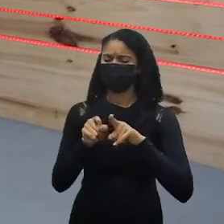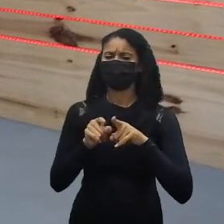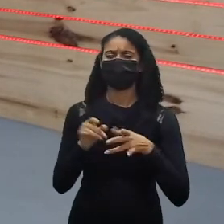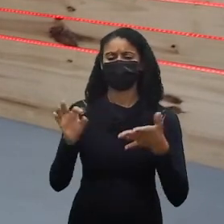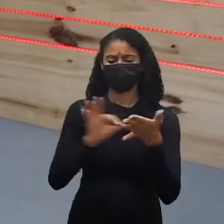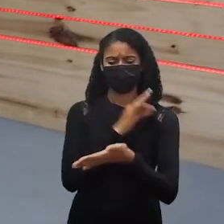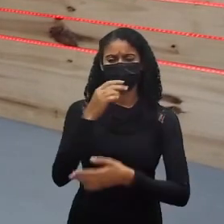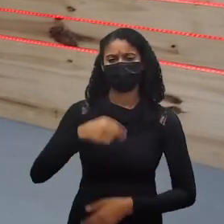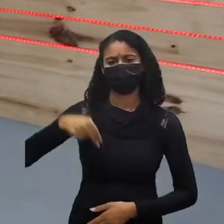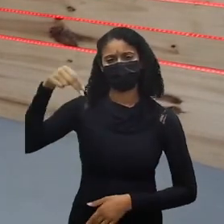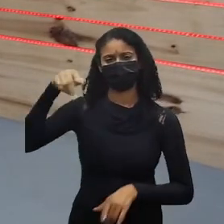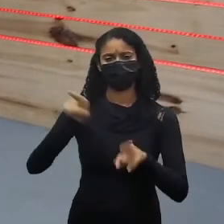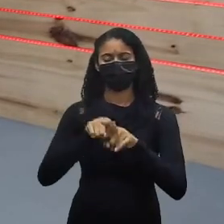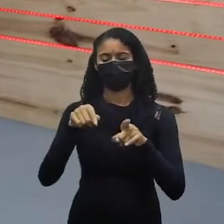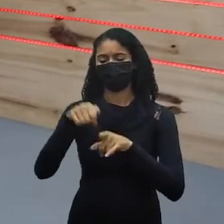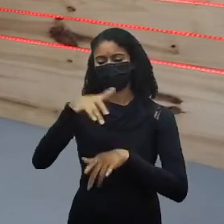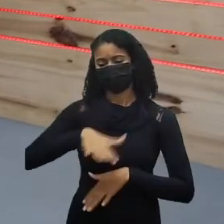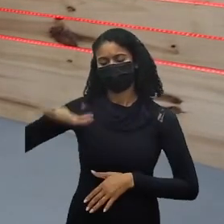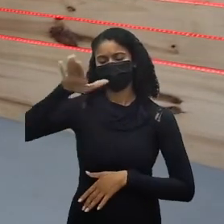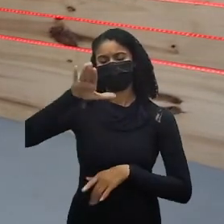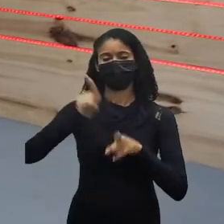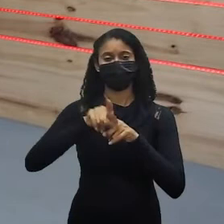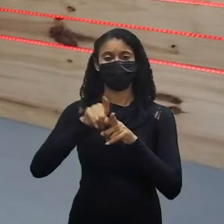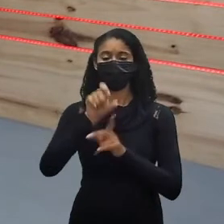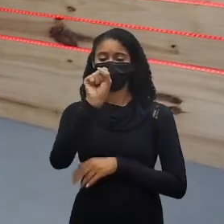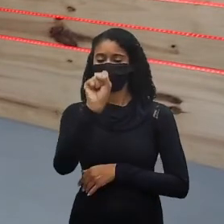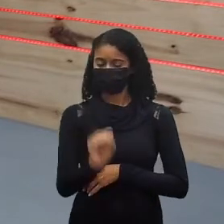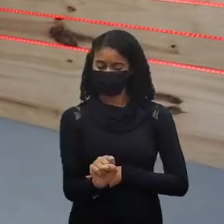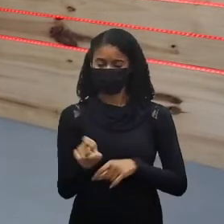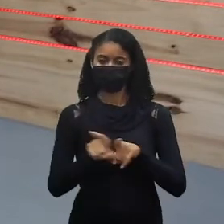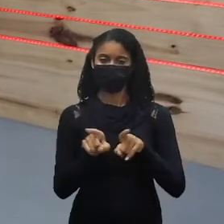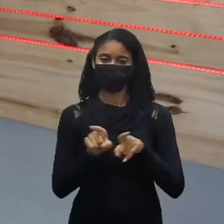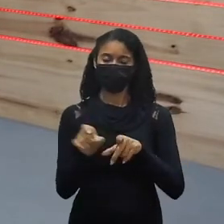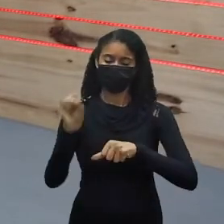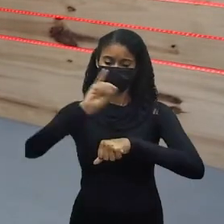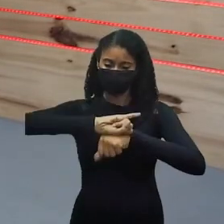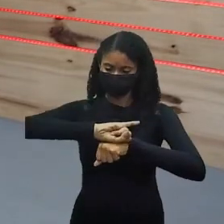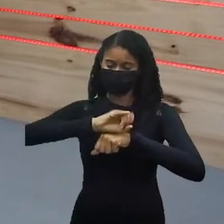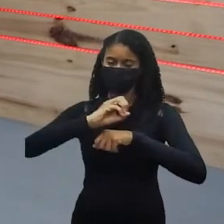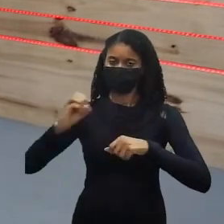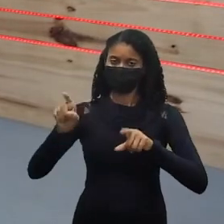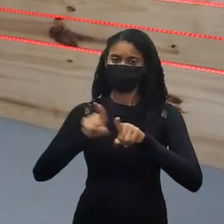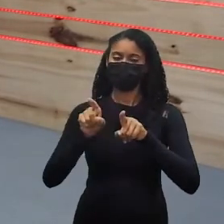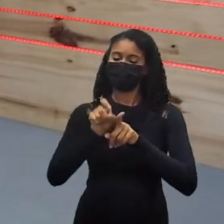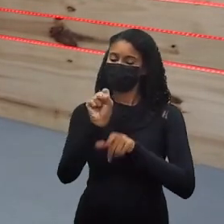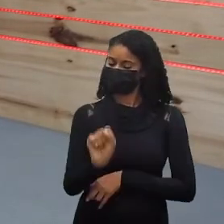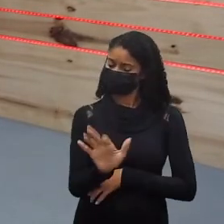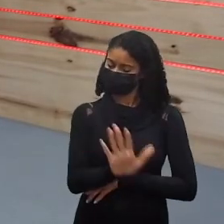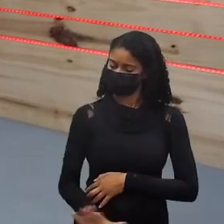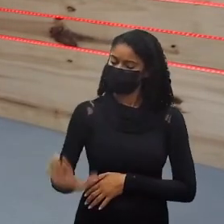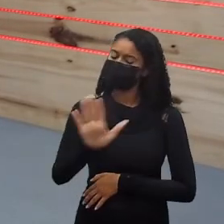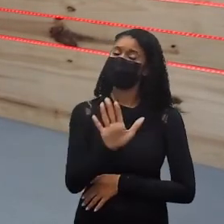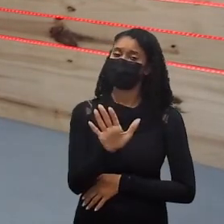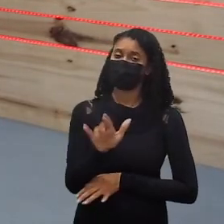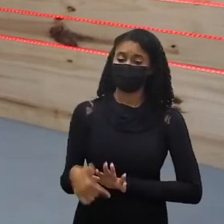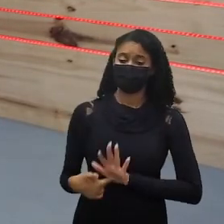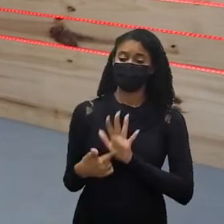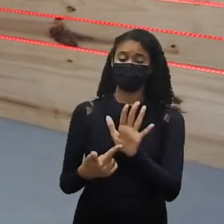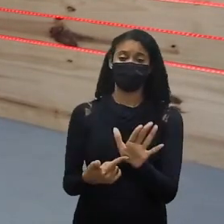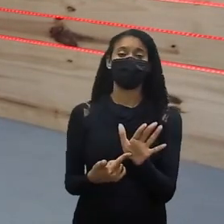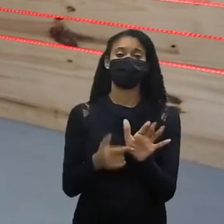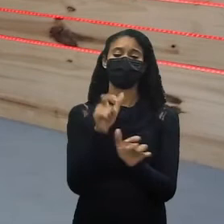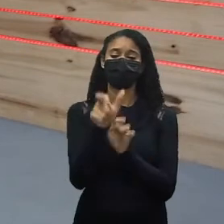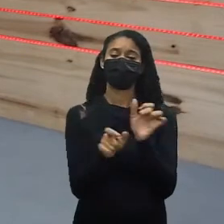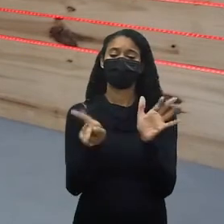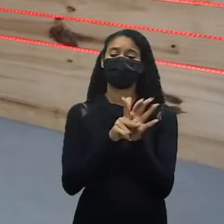Nordeste, Centro-Oeste, Sul, Sudeste, certo? Que estão representando os sotaques